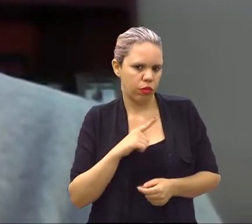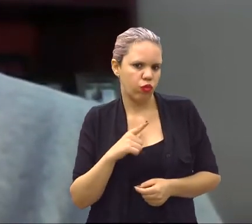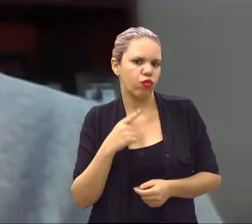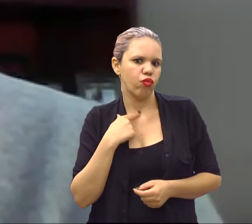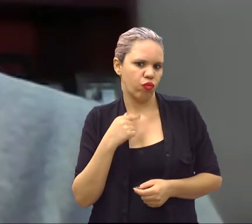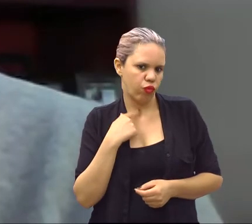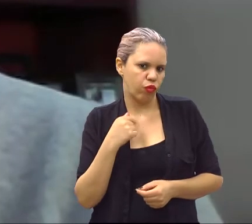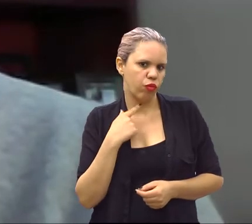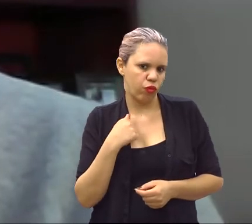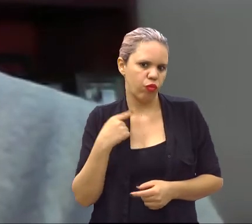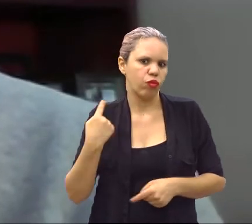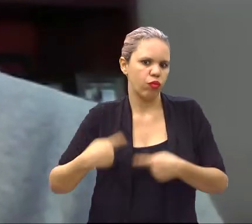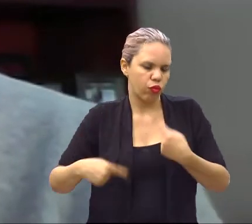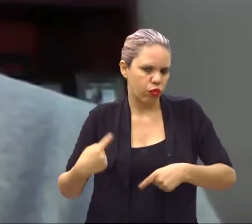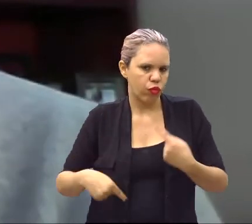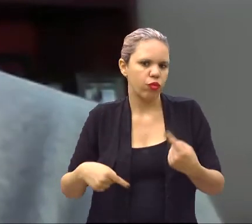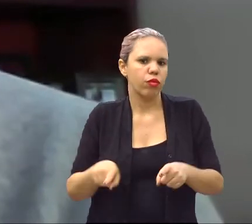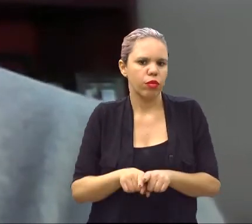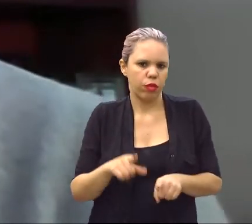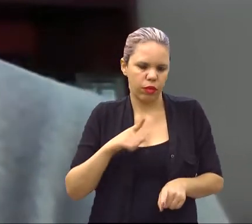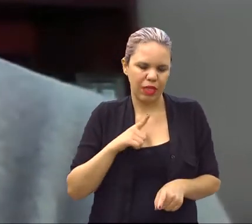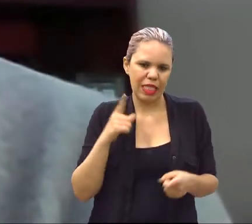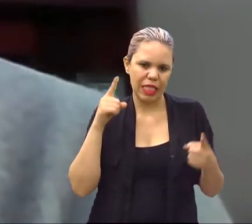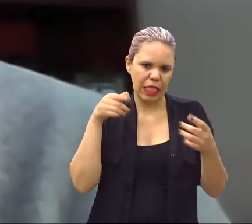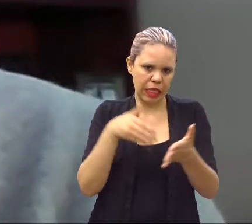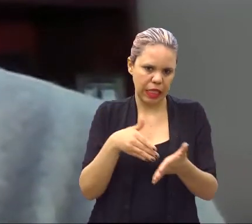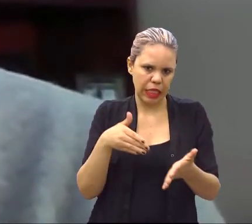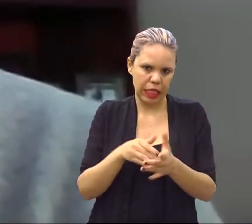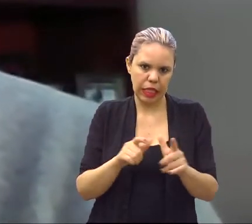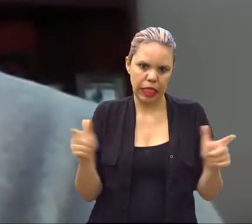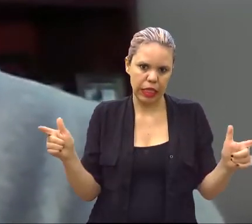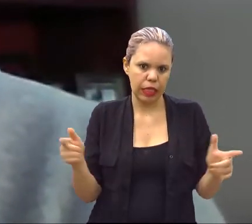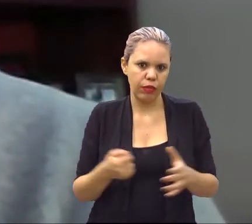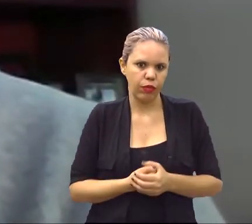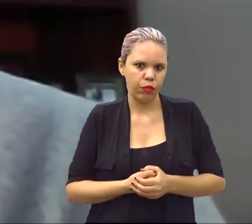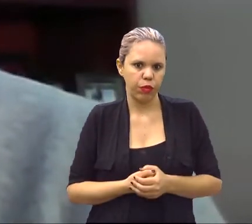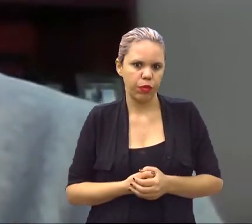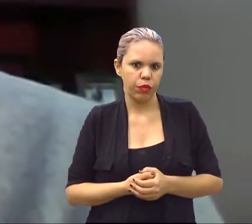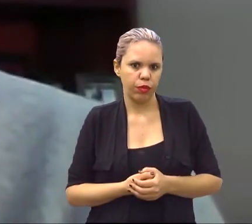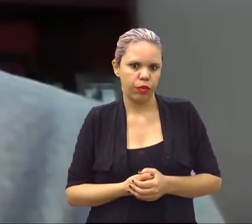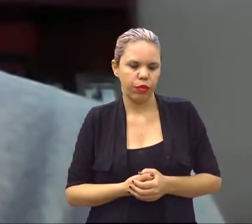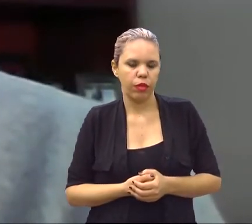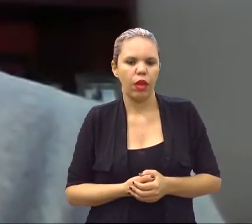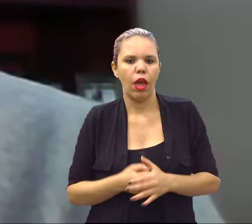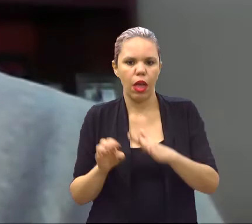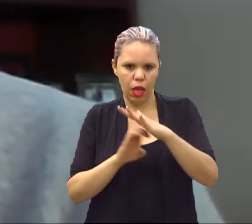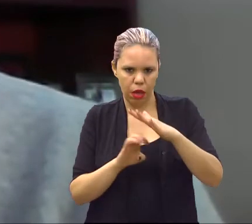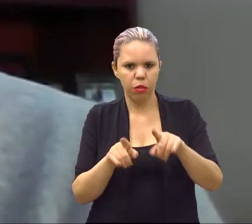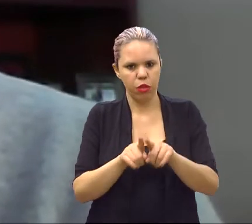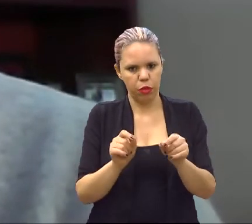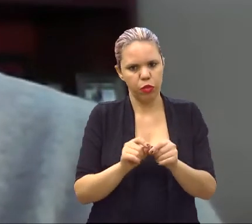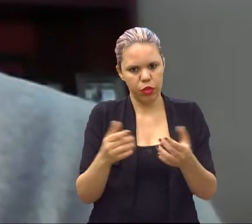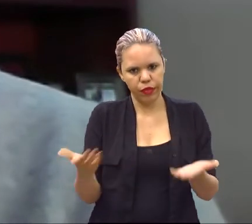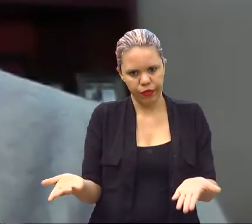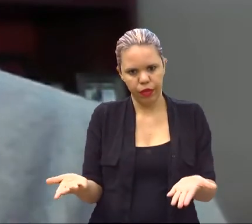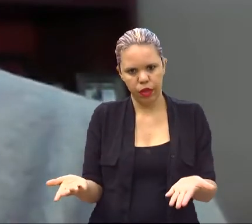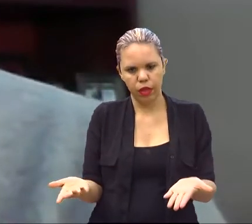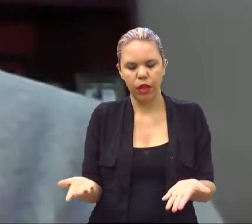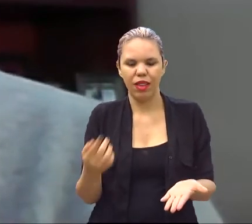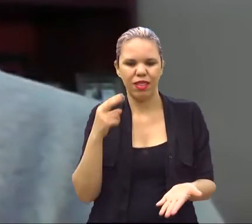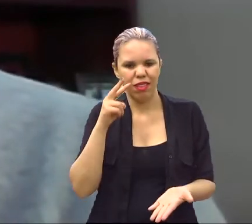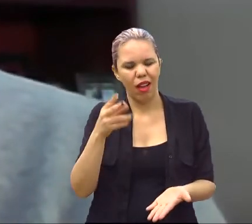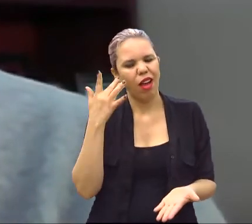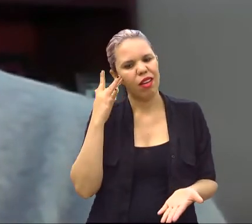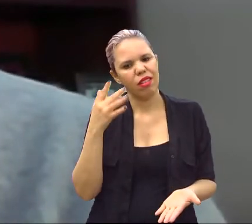Existe uma vontade política, mas existe uma dificuldade muito grande. Agora, em consórcios, poderá ser feito. Veja